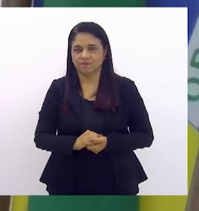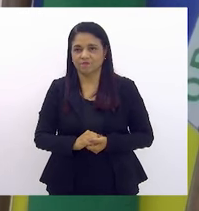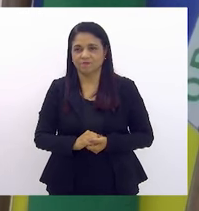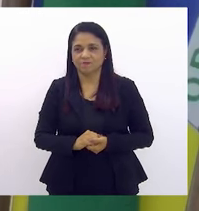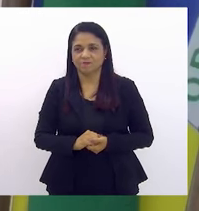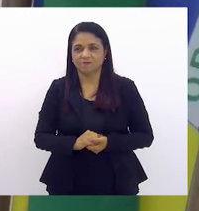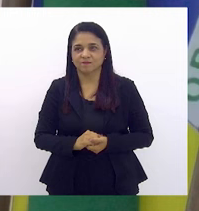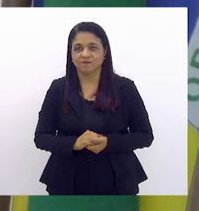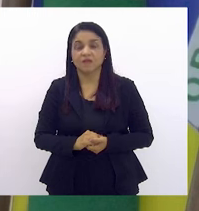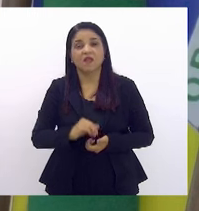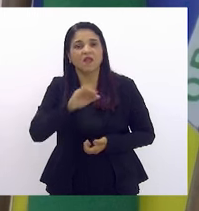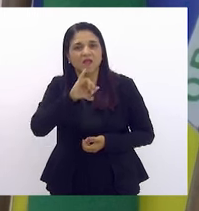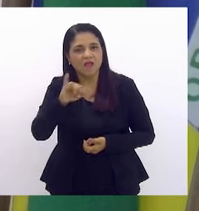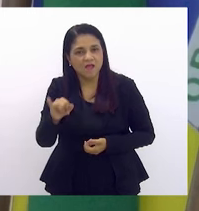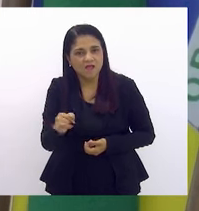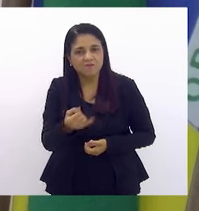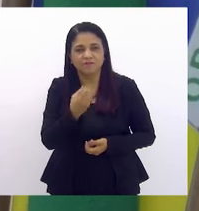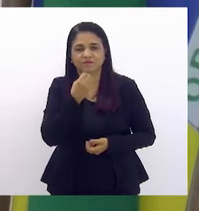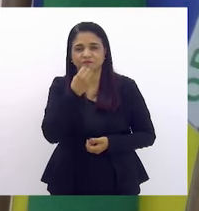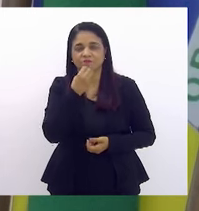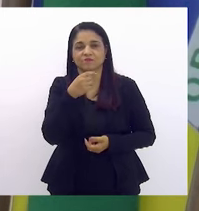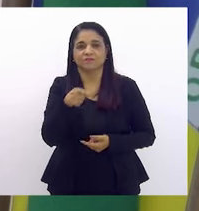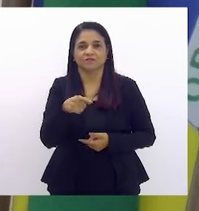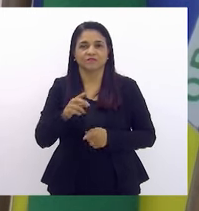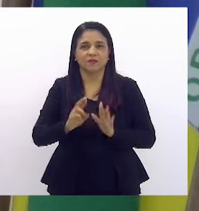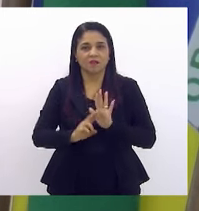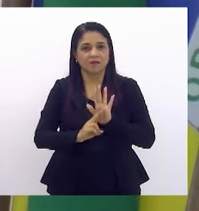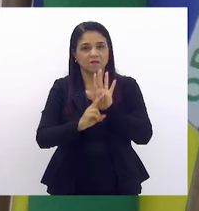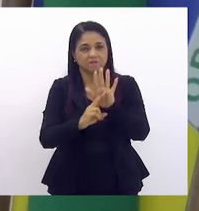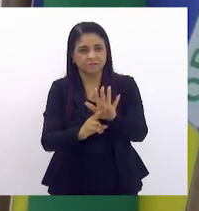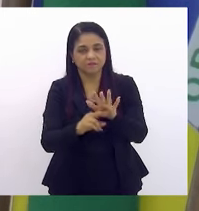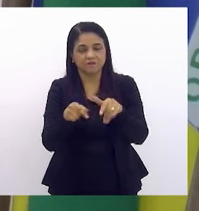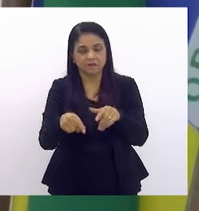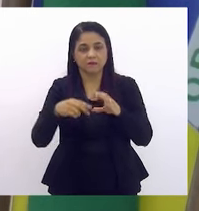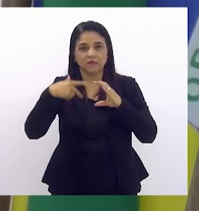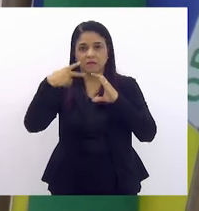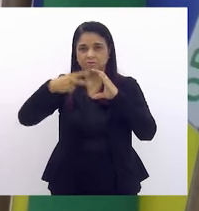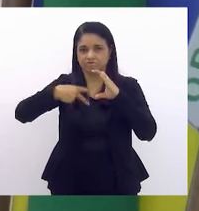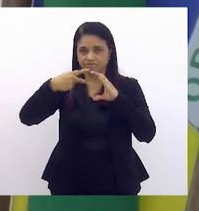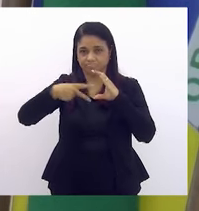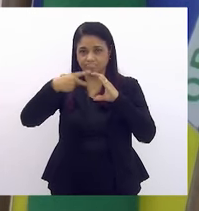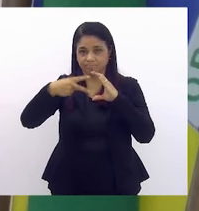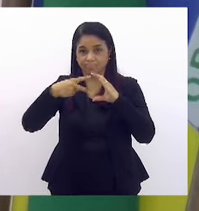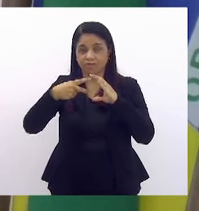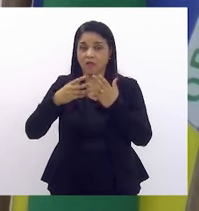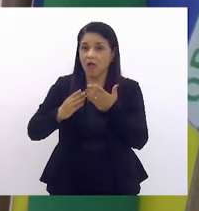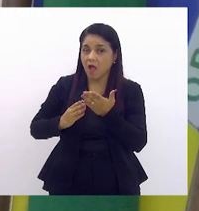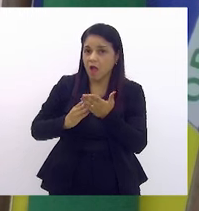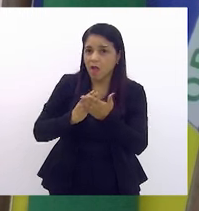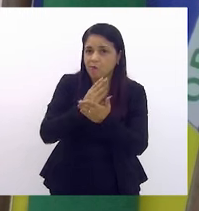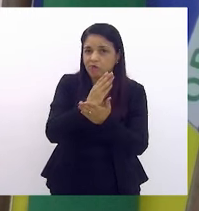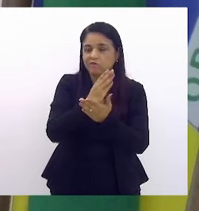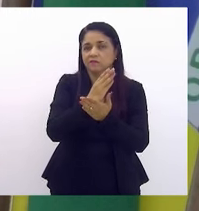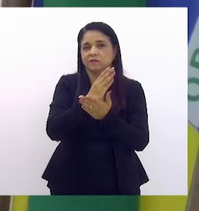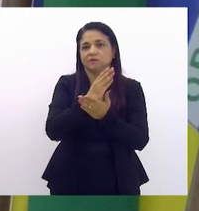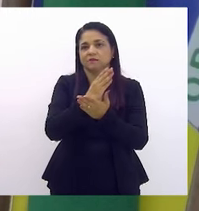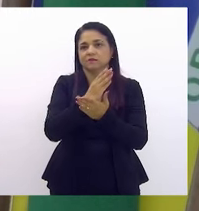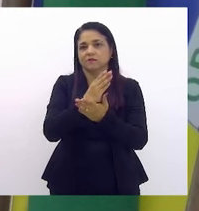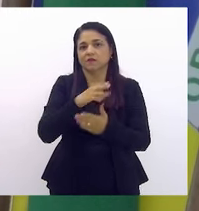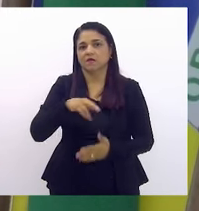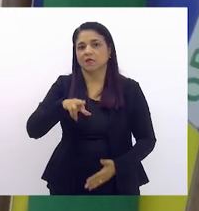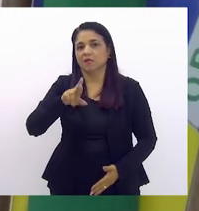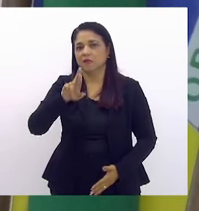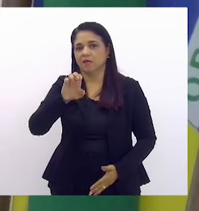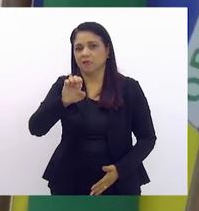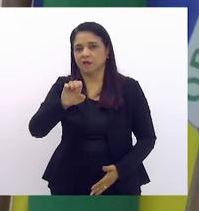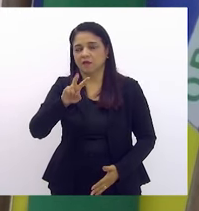Aí, aproveitando também a presença aqui na Câmara dos Vereadores, para aprovação da Revis de São